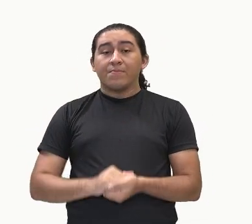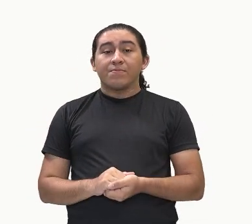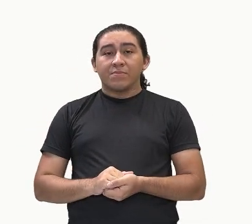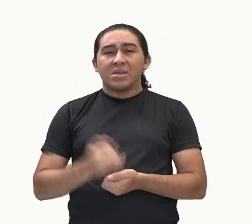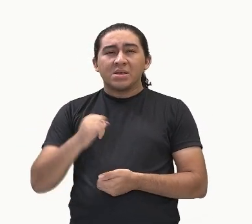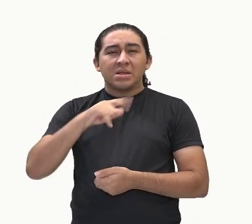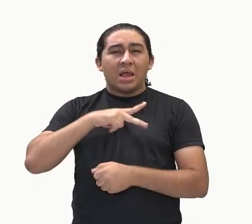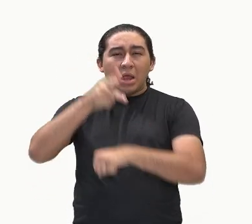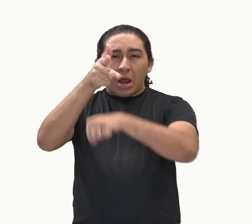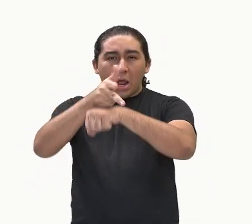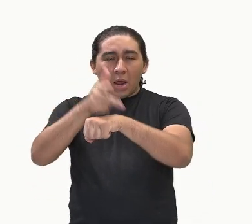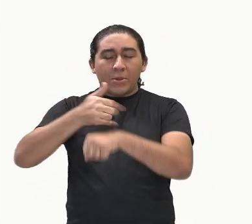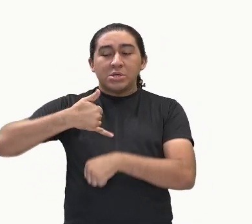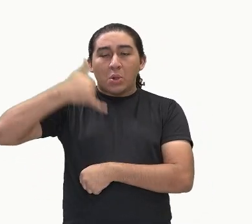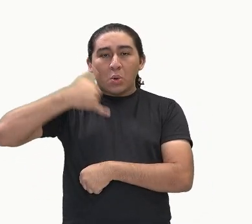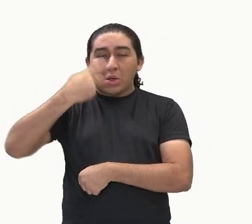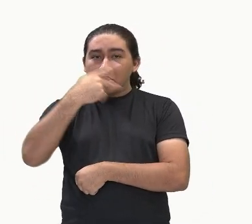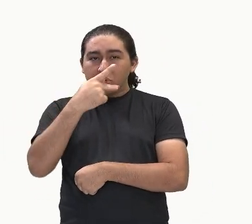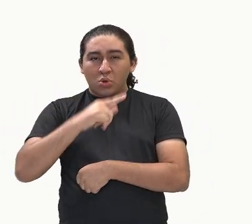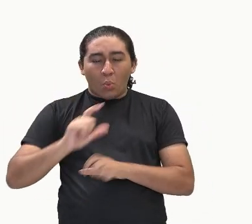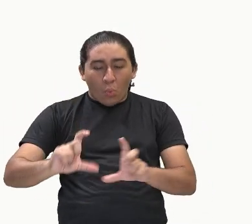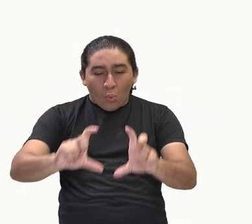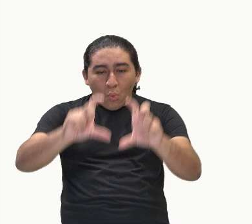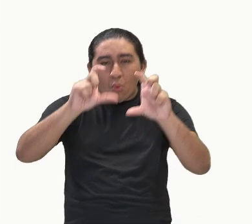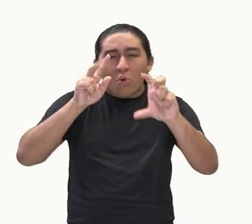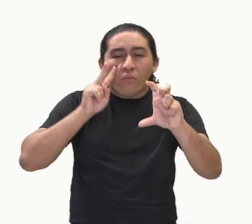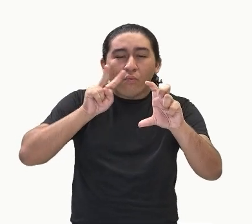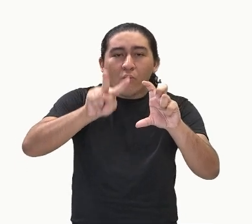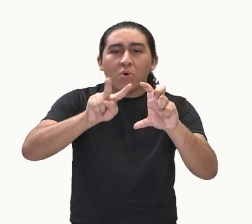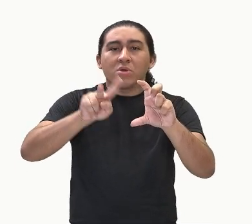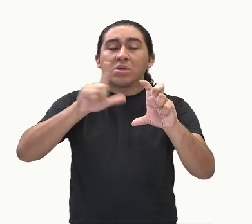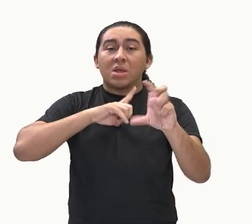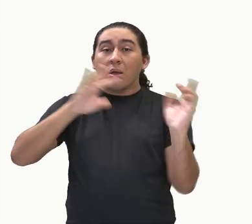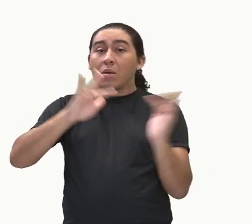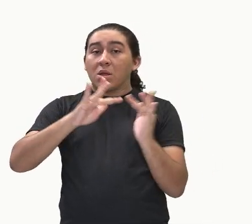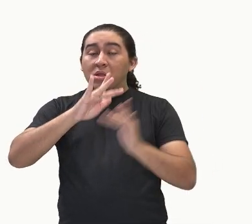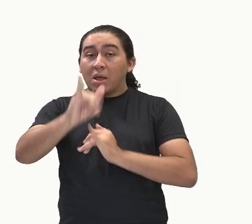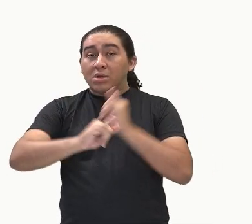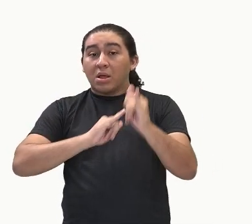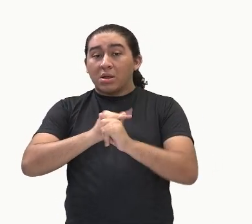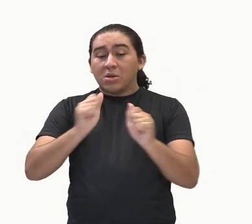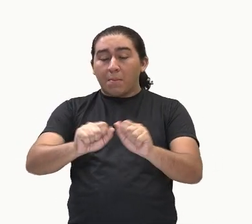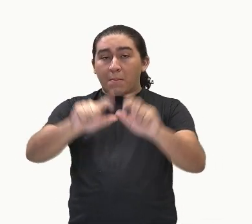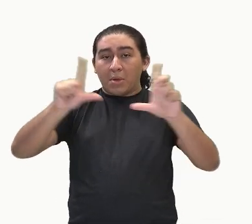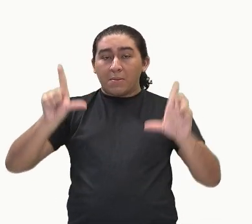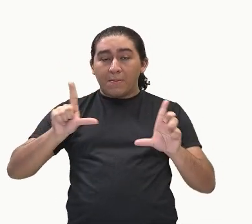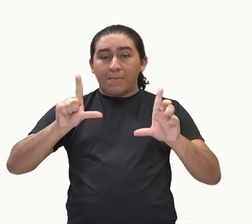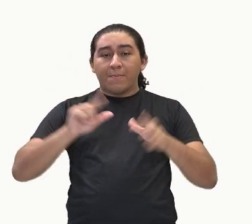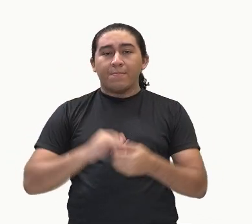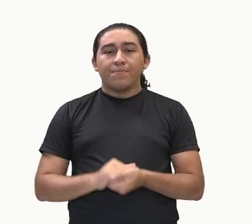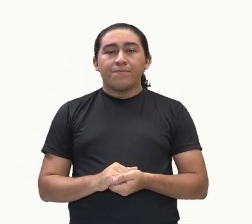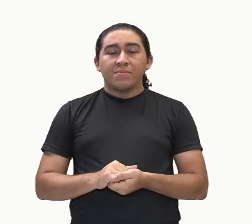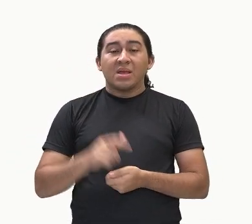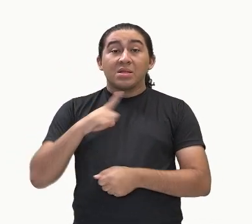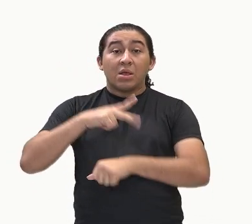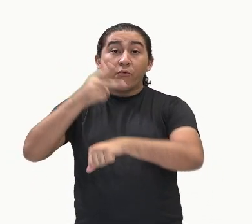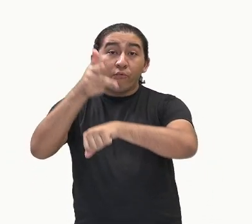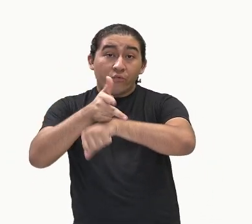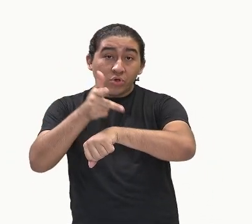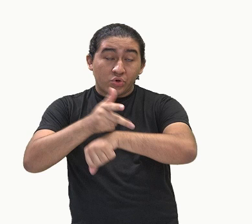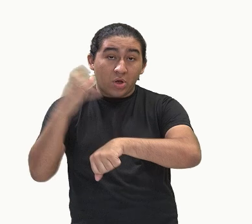o seu celular, você vai conseguir visualizar que nós temos aqui um trecho do